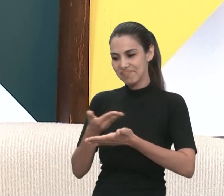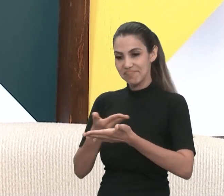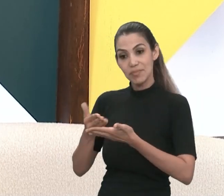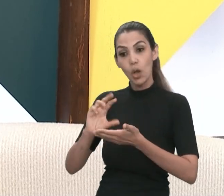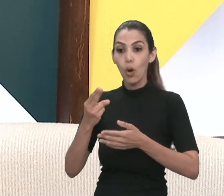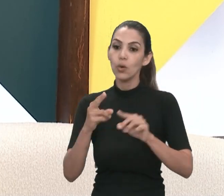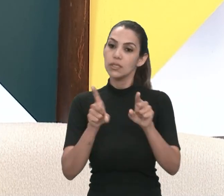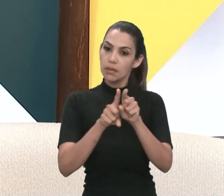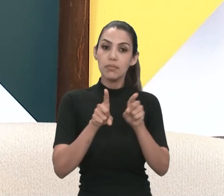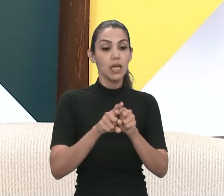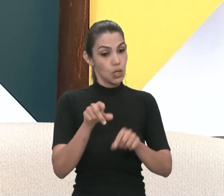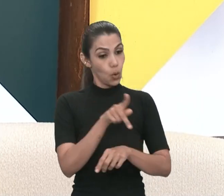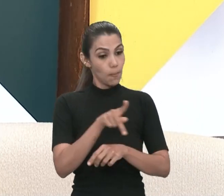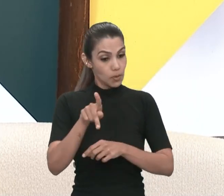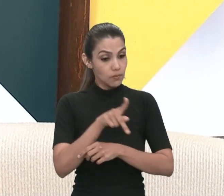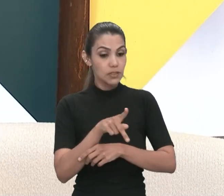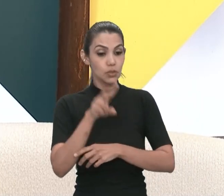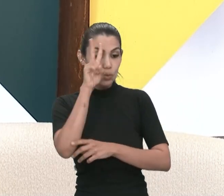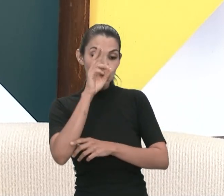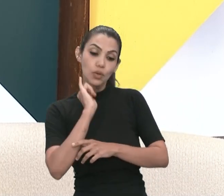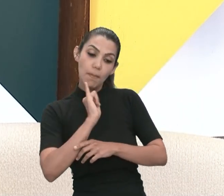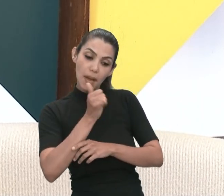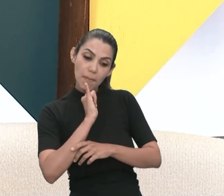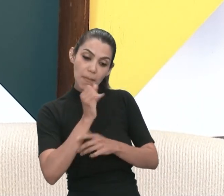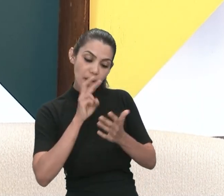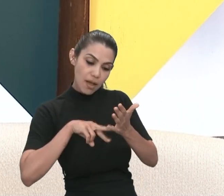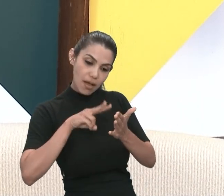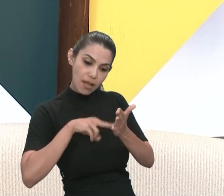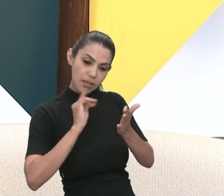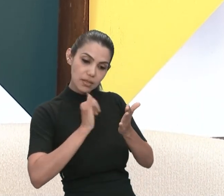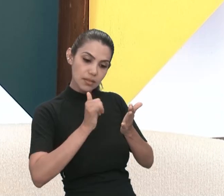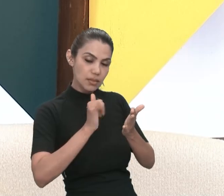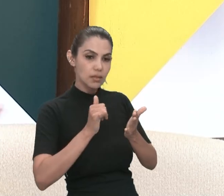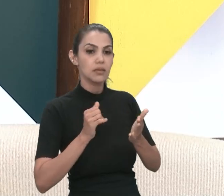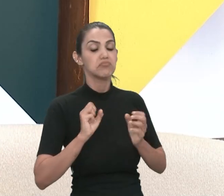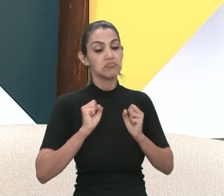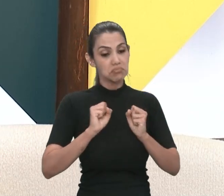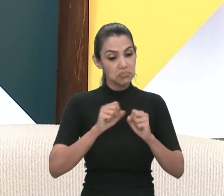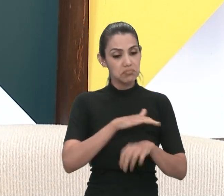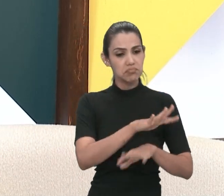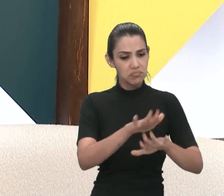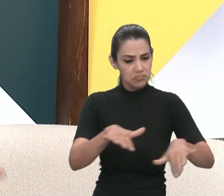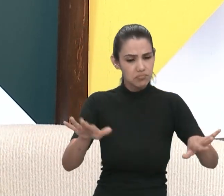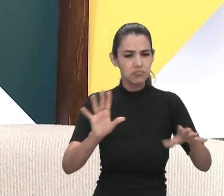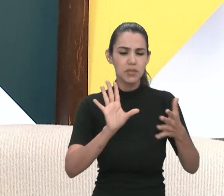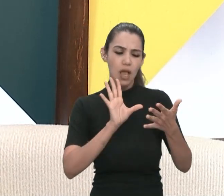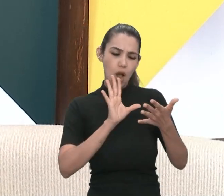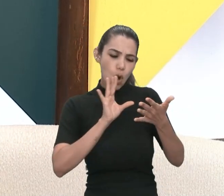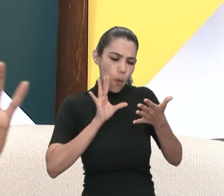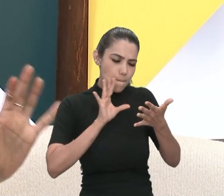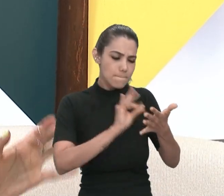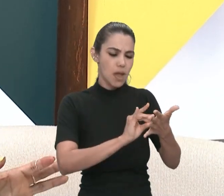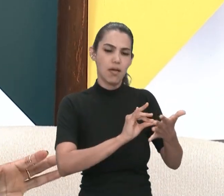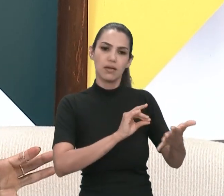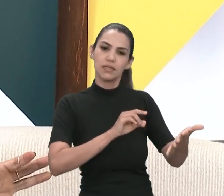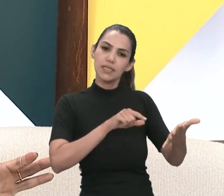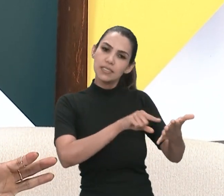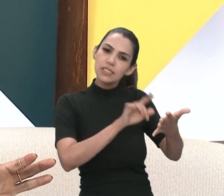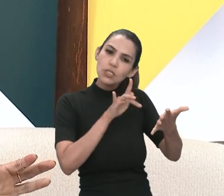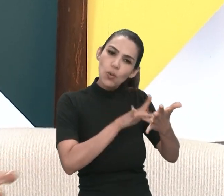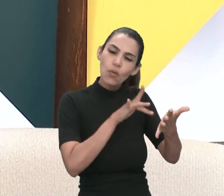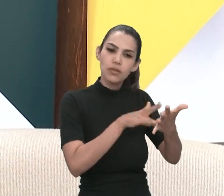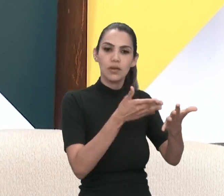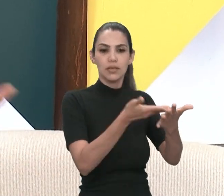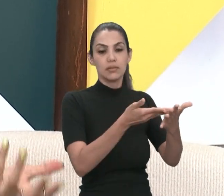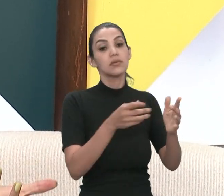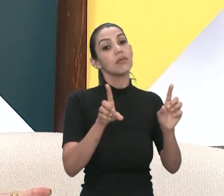com o material físico do livro também. Às vezes a gente faz sessões de arte de contar histórias também com livros